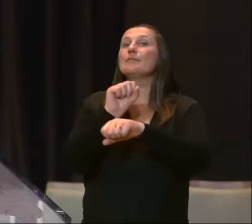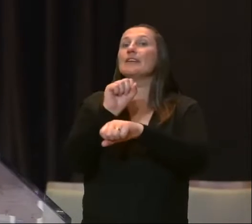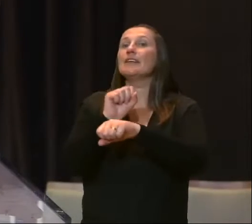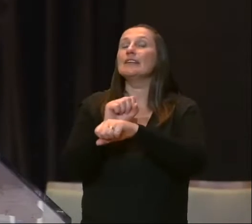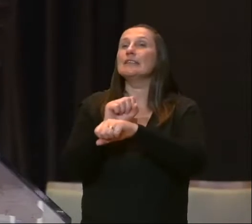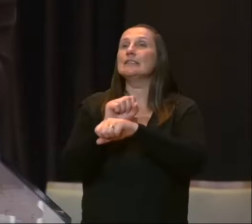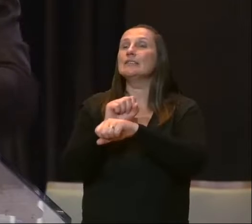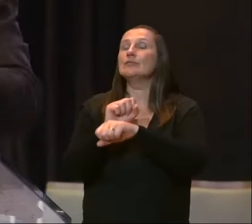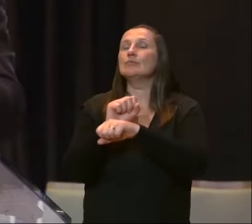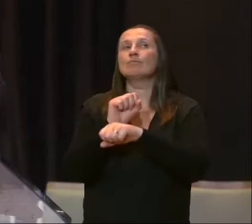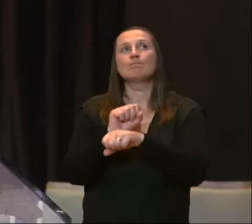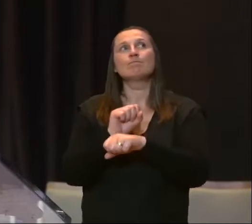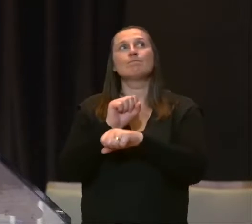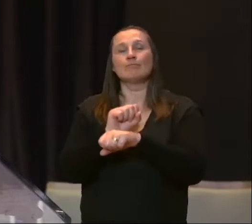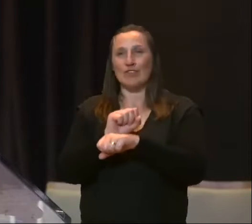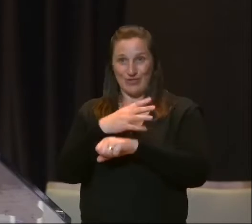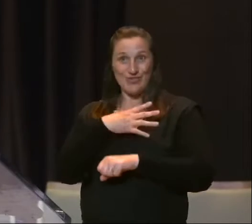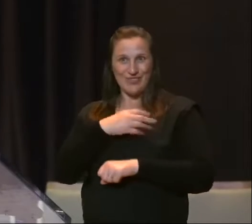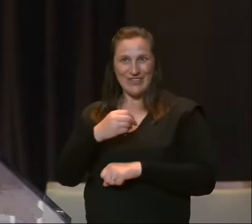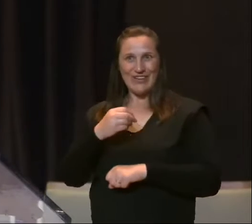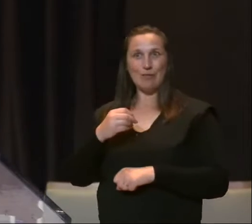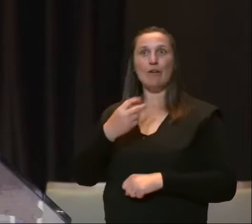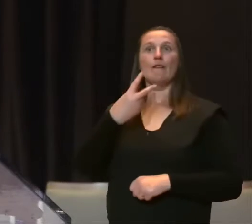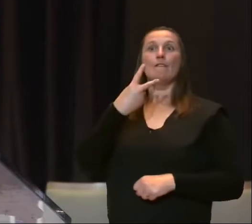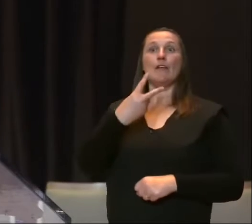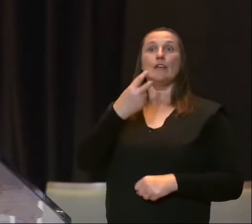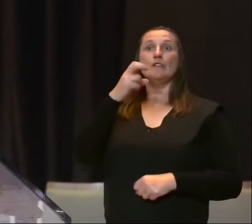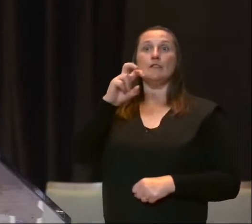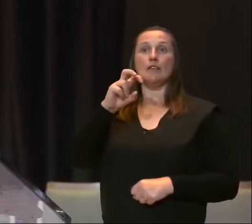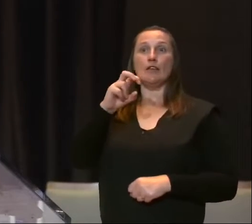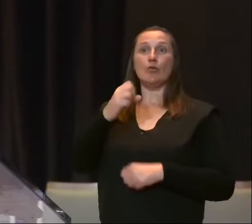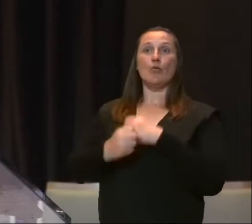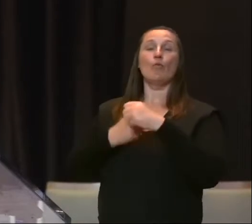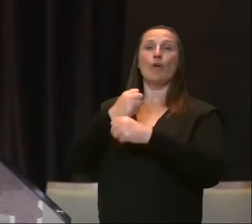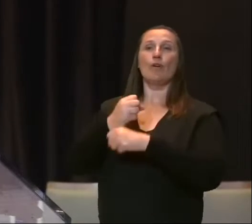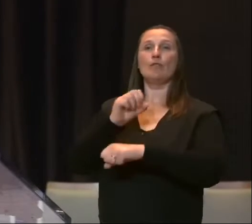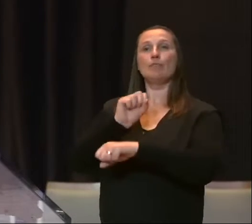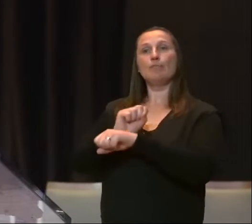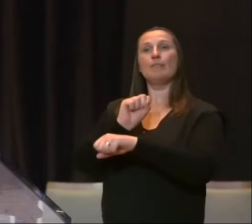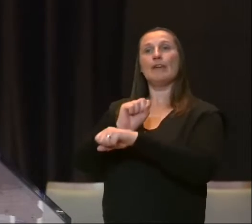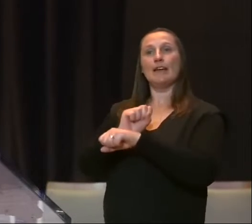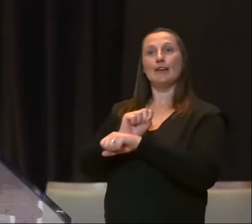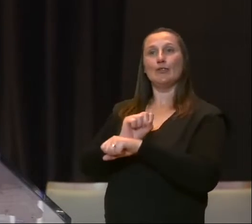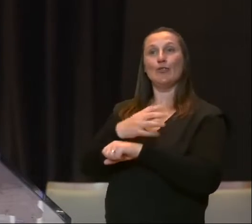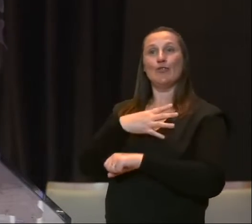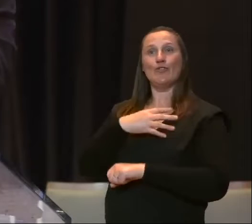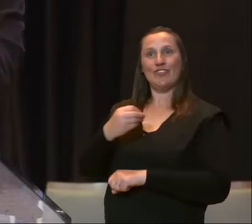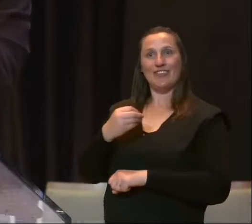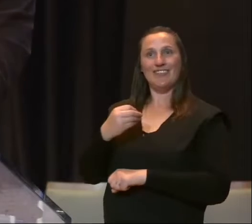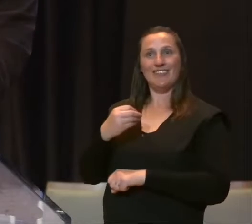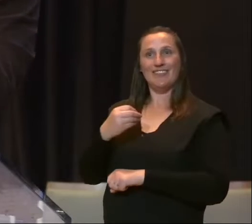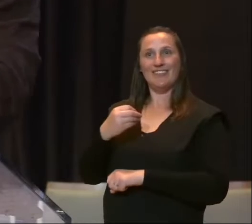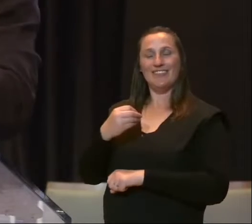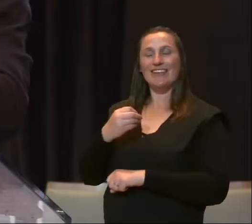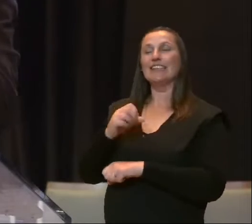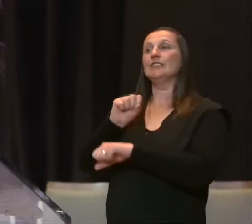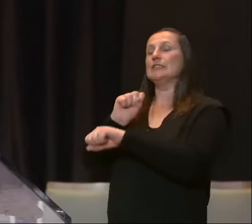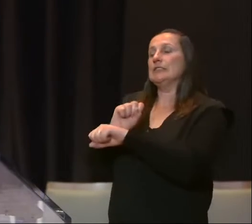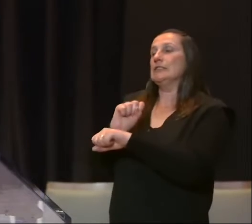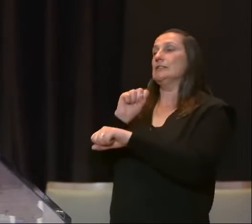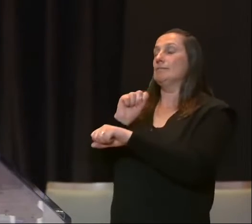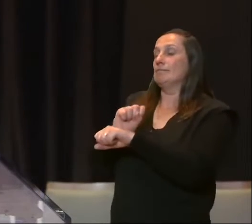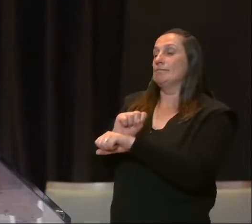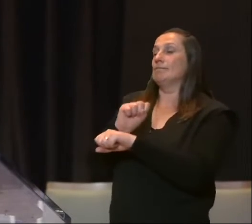se revela a ele, se mostra a ele. Nesse tempo de espera,